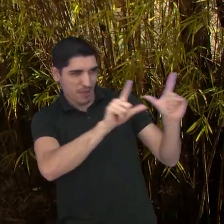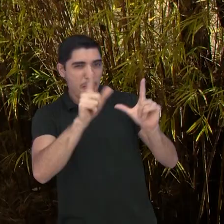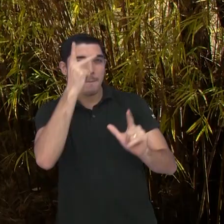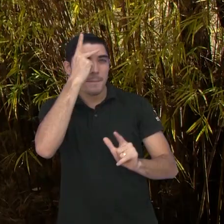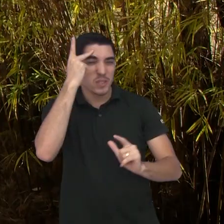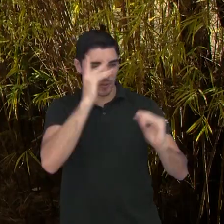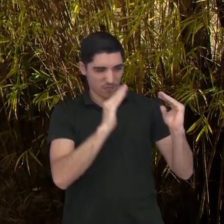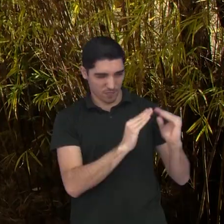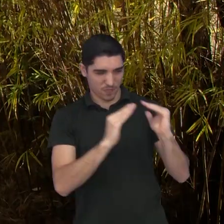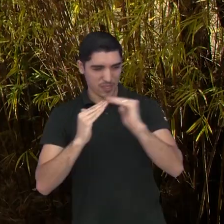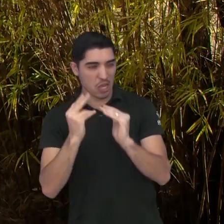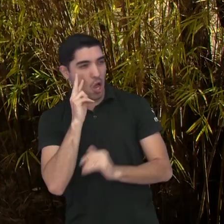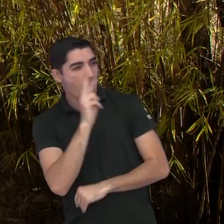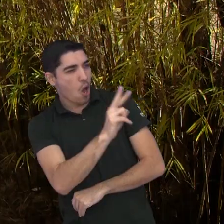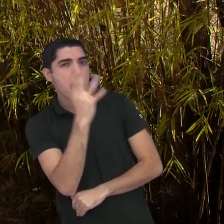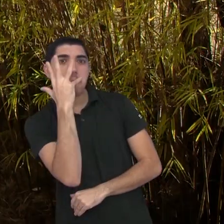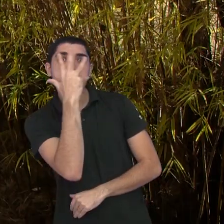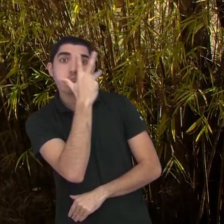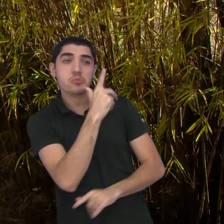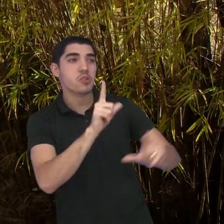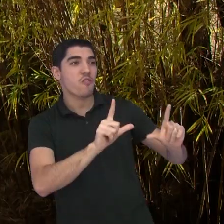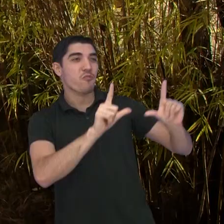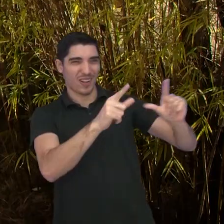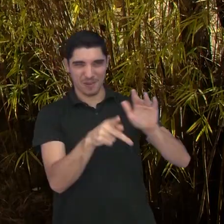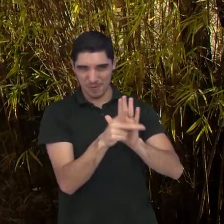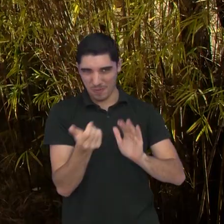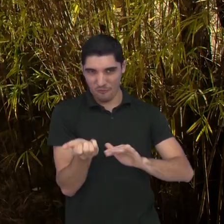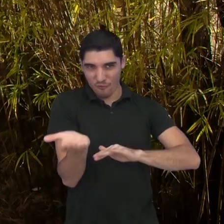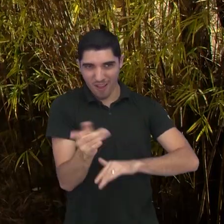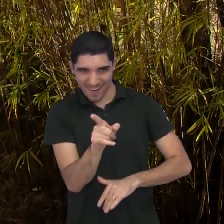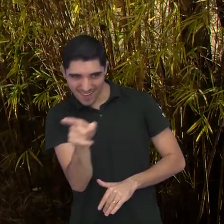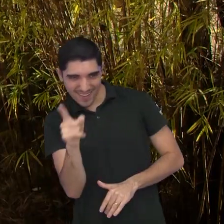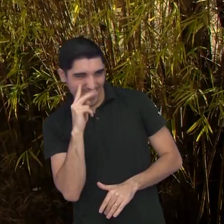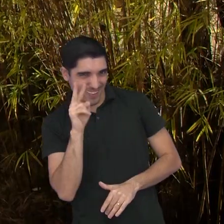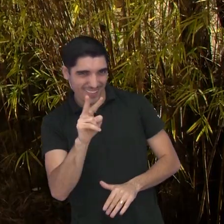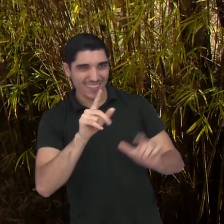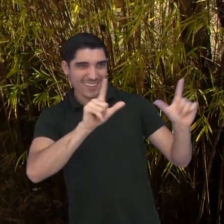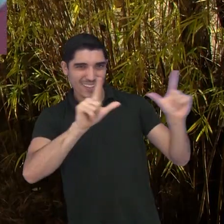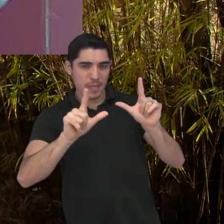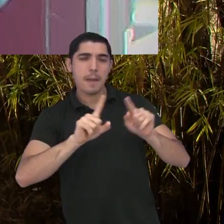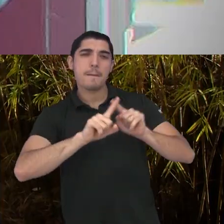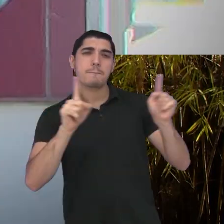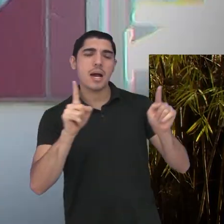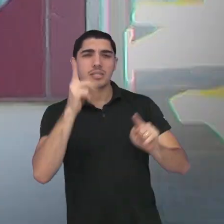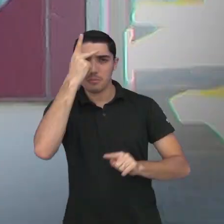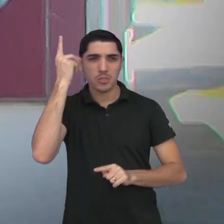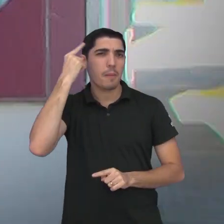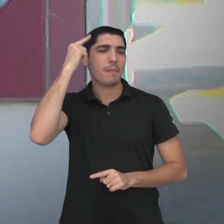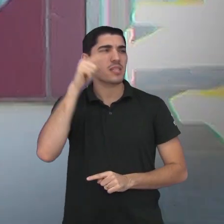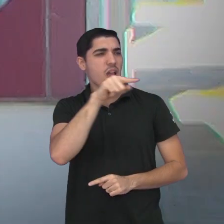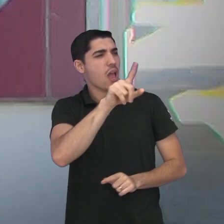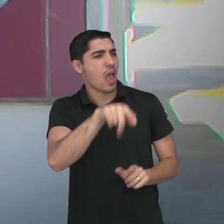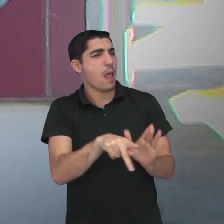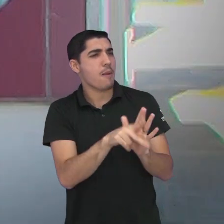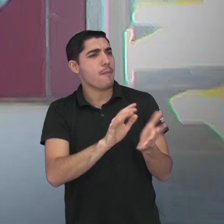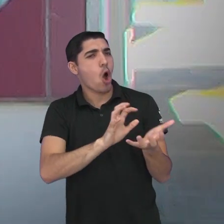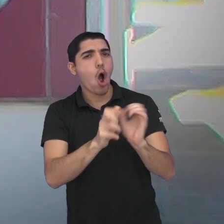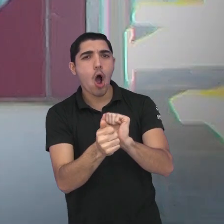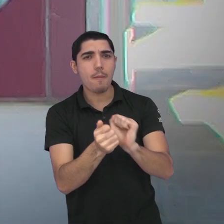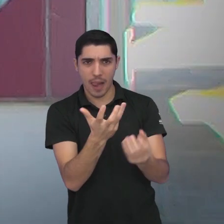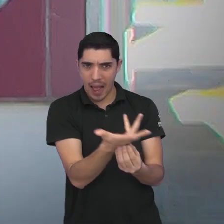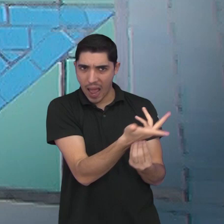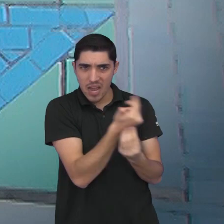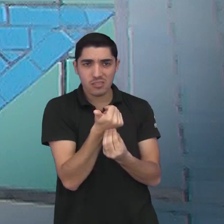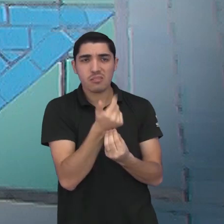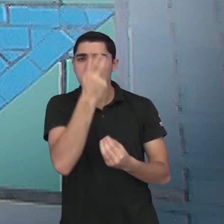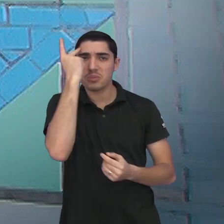Os vizinhos devem pensar assim, nossa, que coisa bonita, e não necessariamente associa o mosaico a uma obra de arte, né?